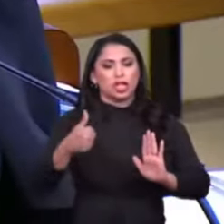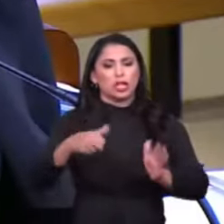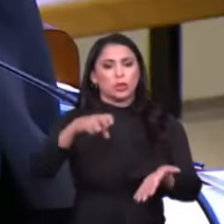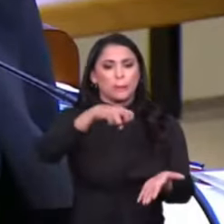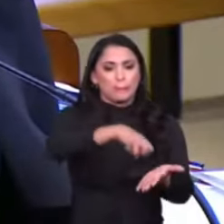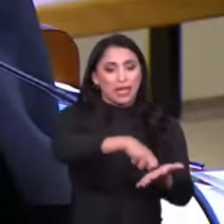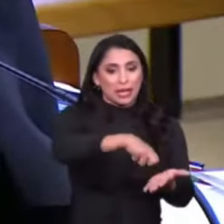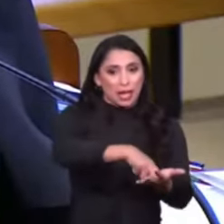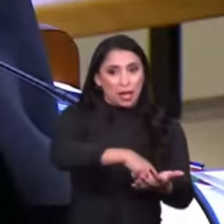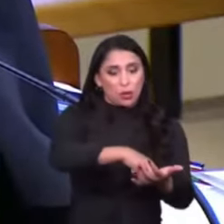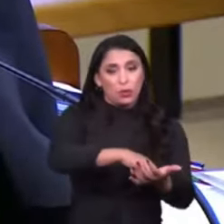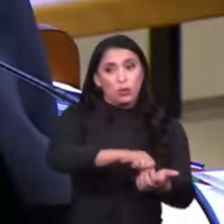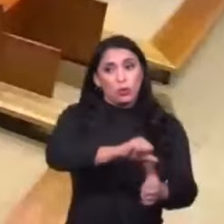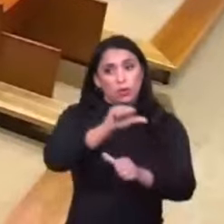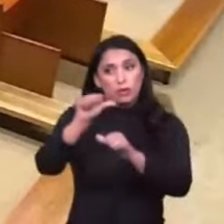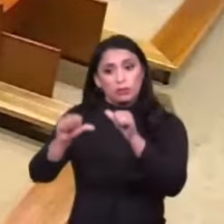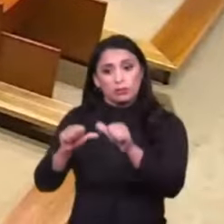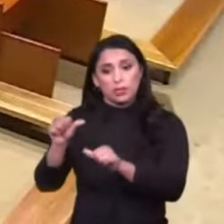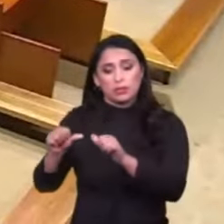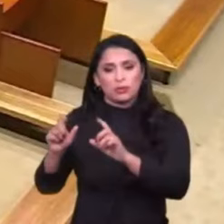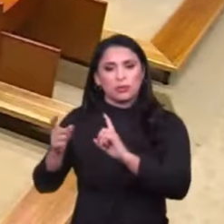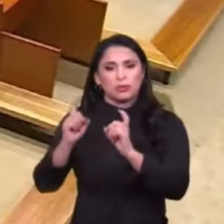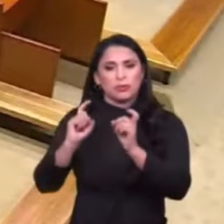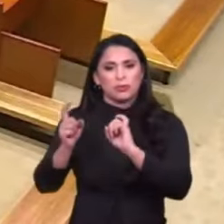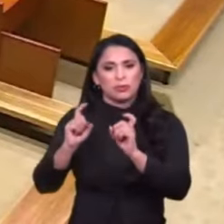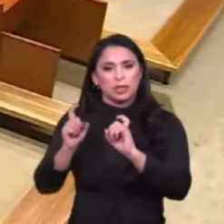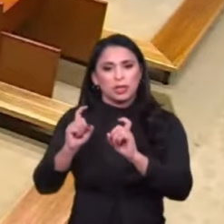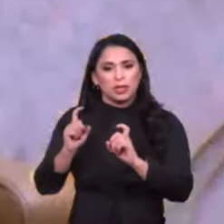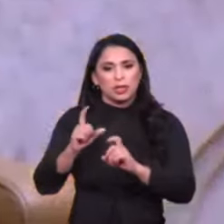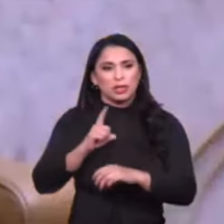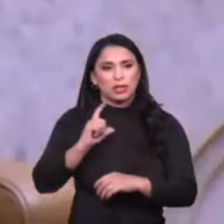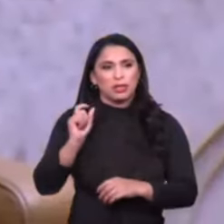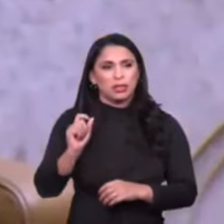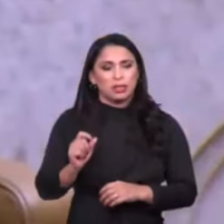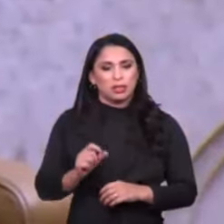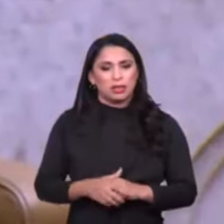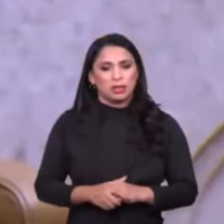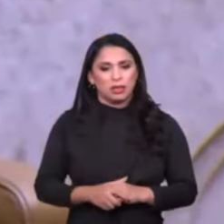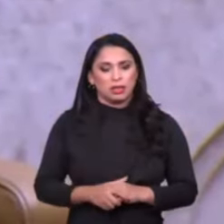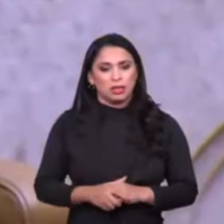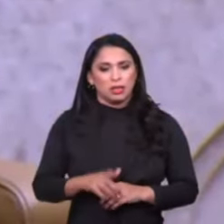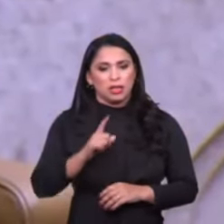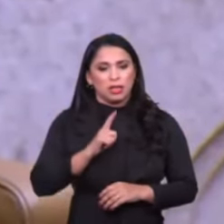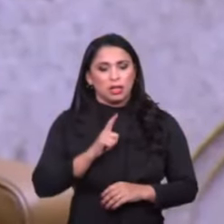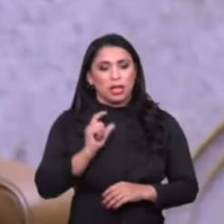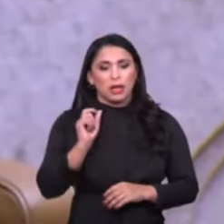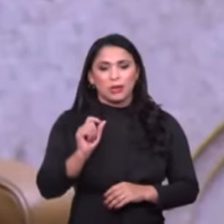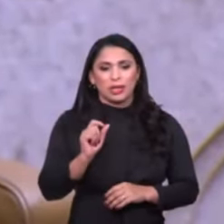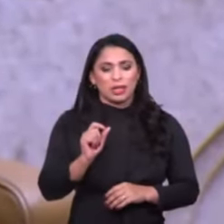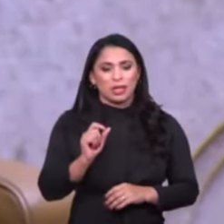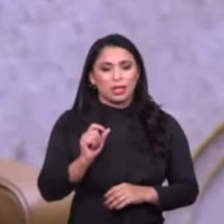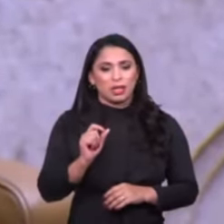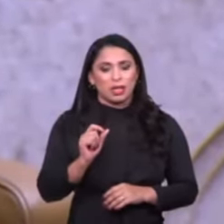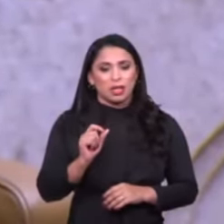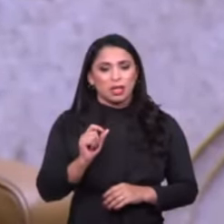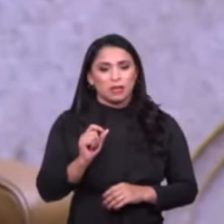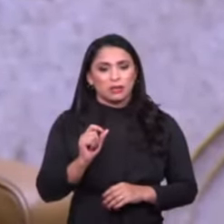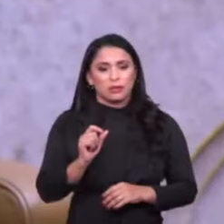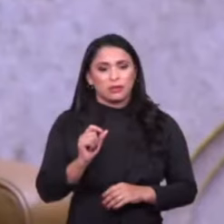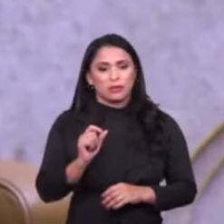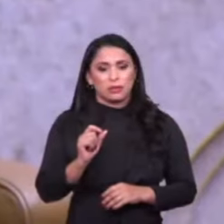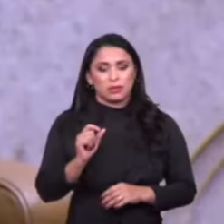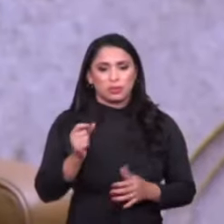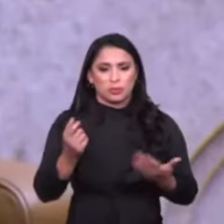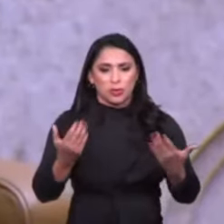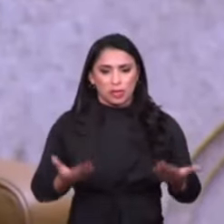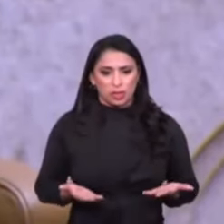ilícito administrativo. Certo, mas com qual consequência prática que não seja quebrar a primariedade desse